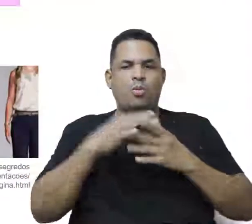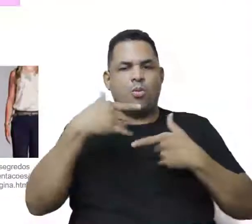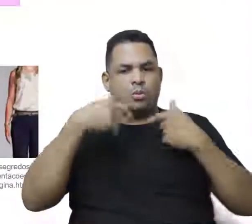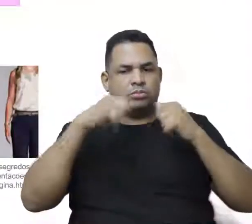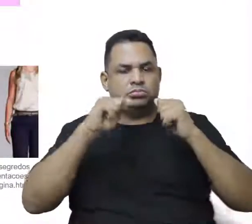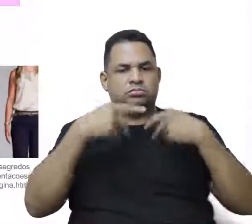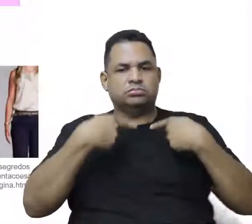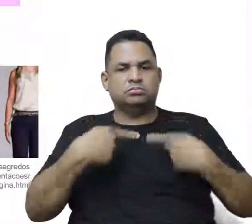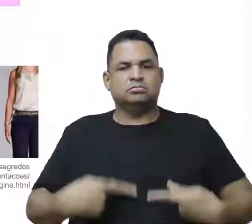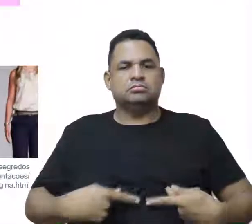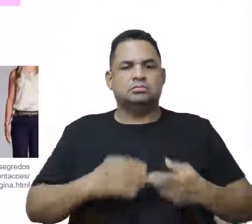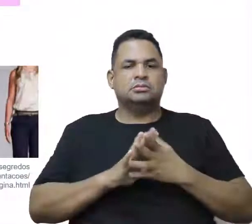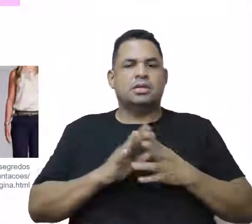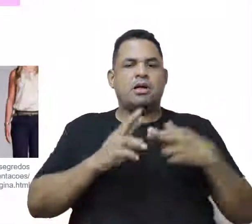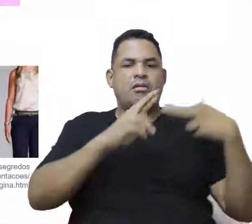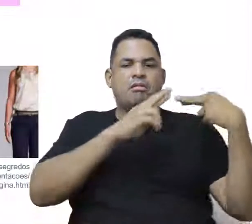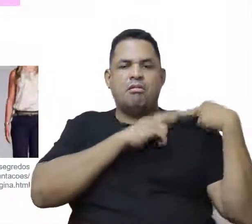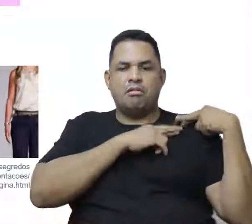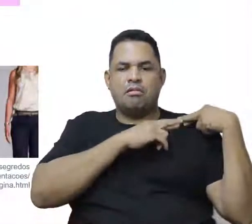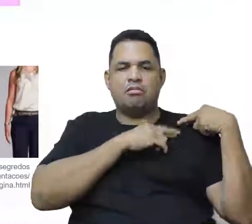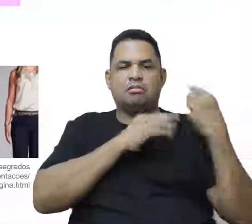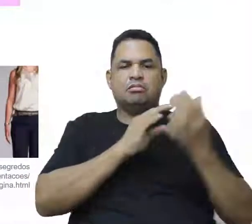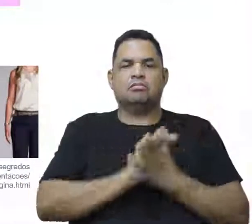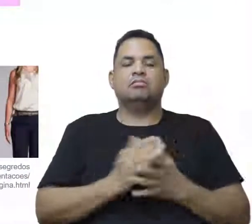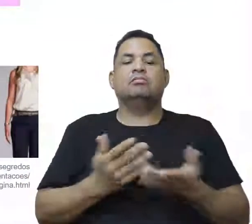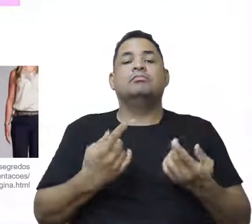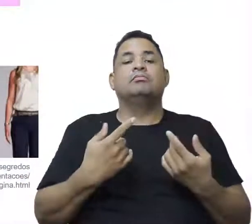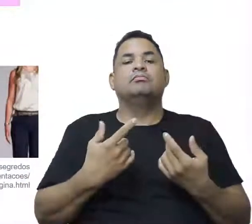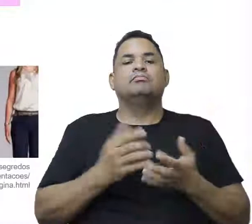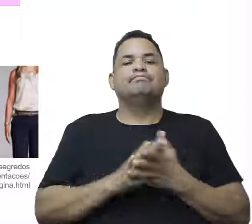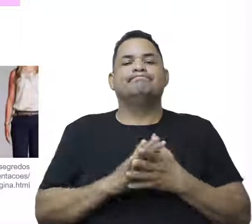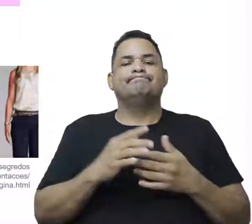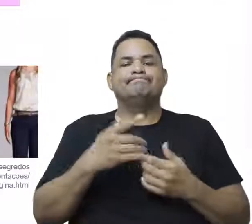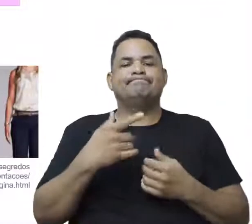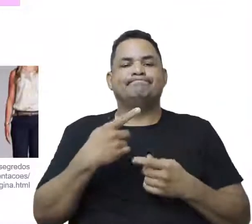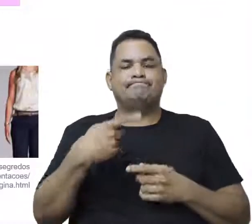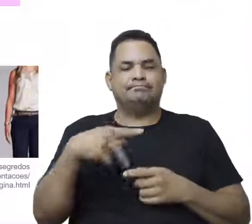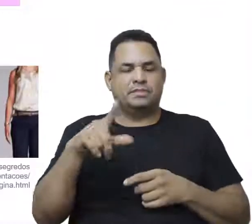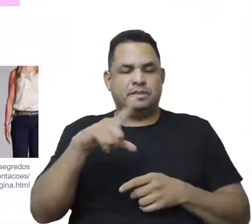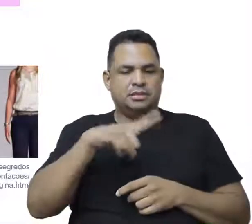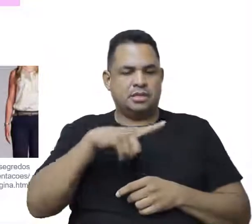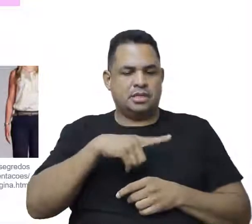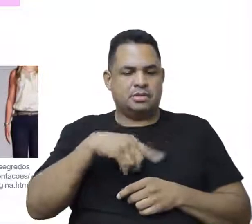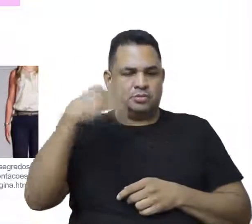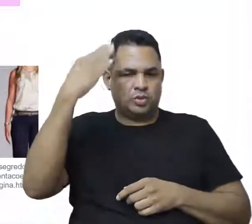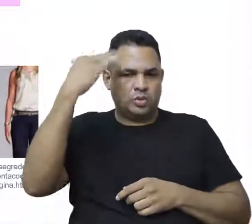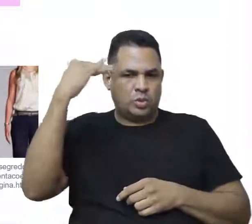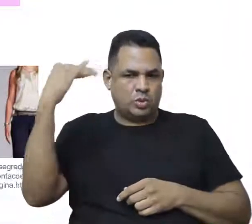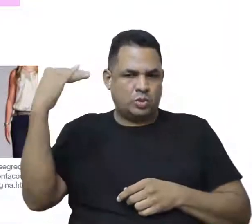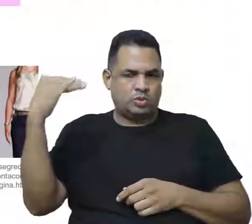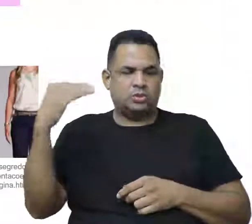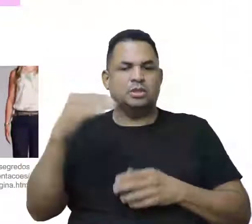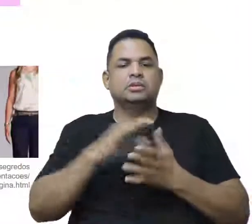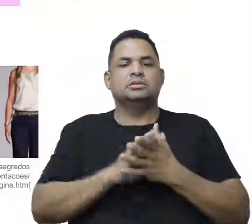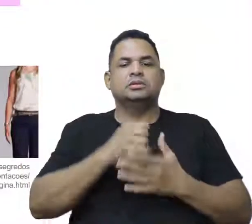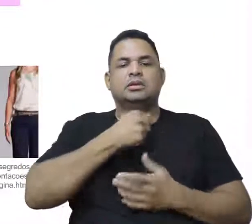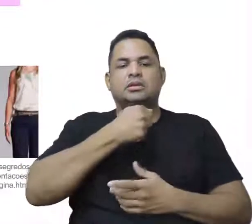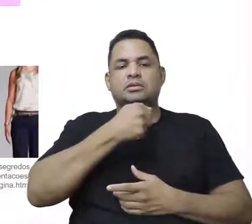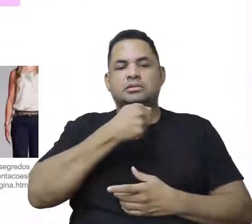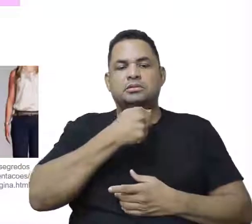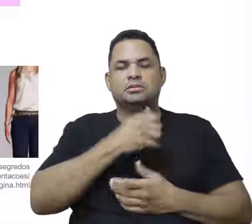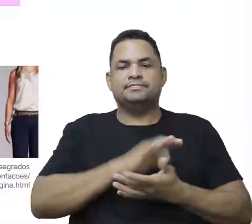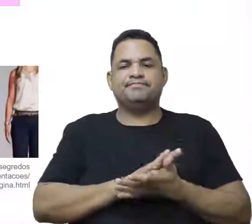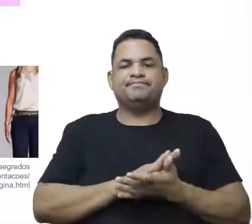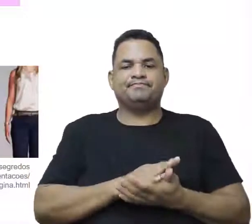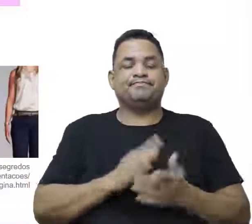os maiores responsáveis. Para quê, professora Iris? Pelo sucesso da entrevista, né, prof? Exatamente. Então, vai depender